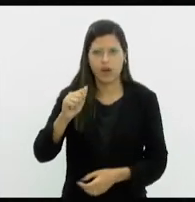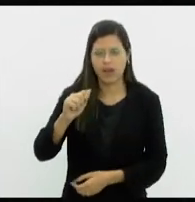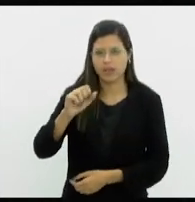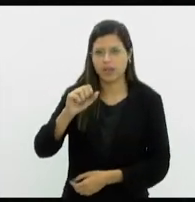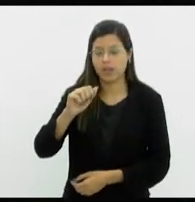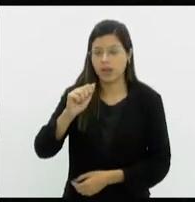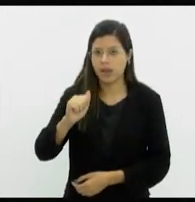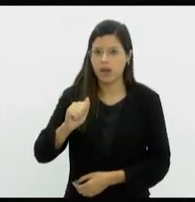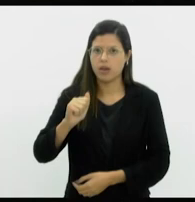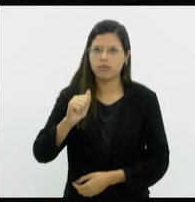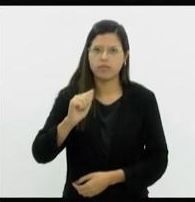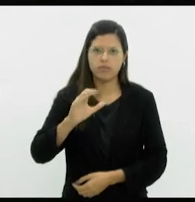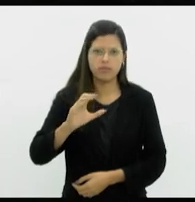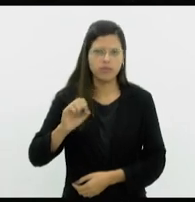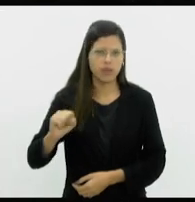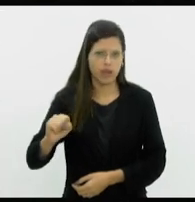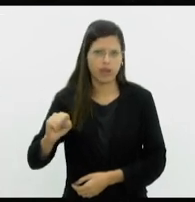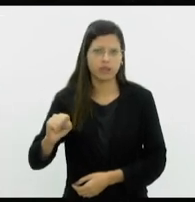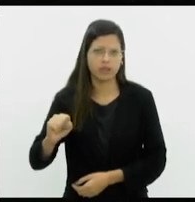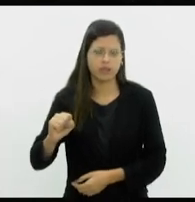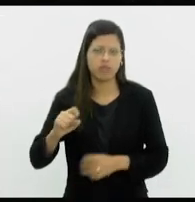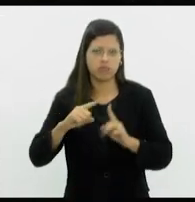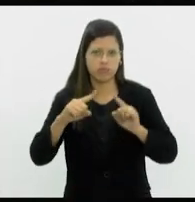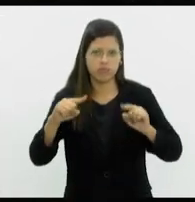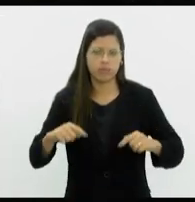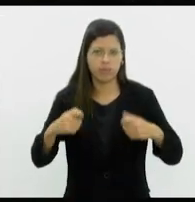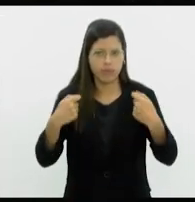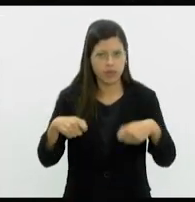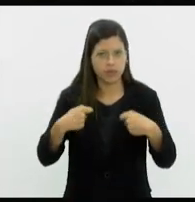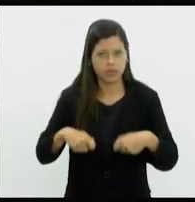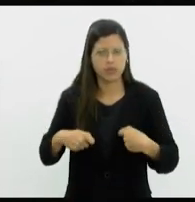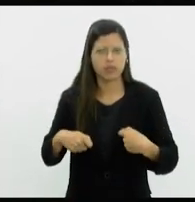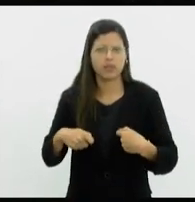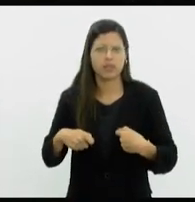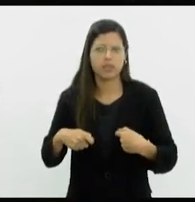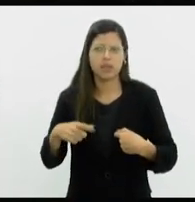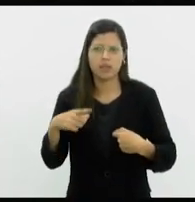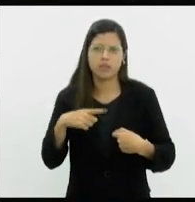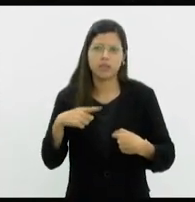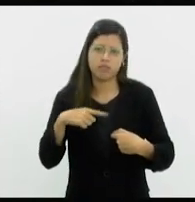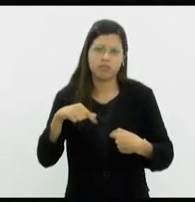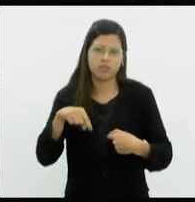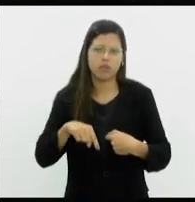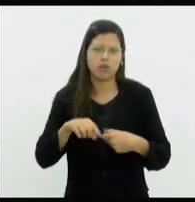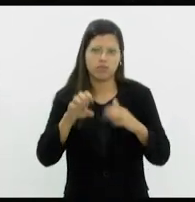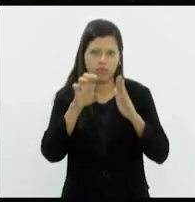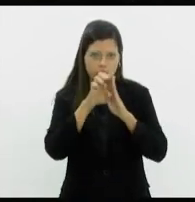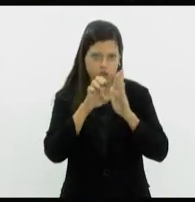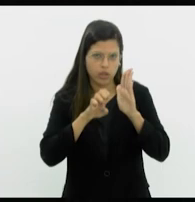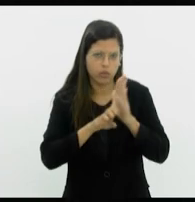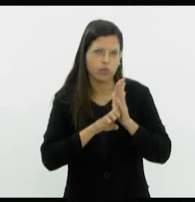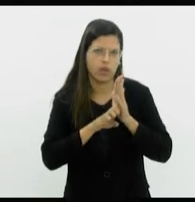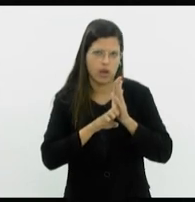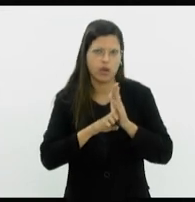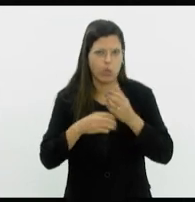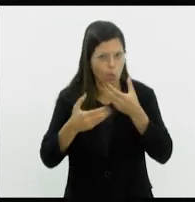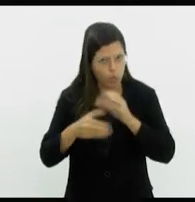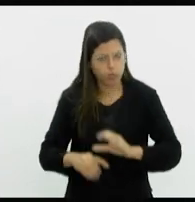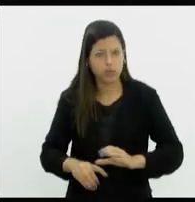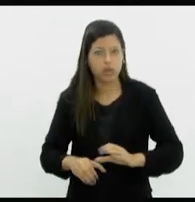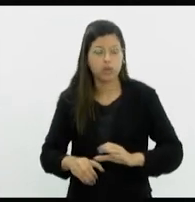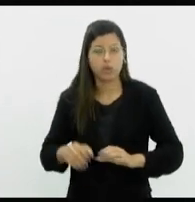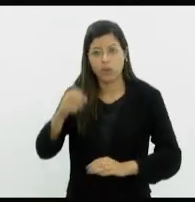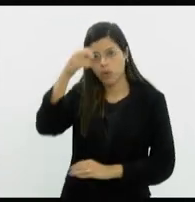que no serviço público você tem que ter o ACS como estatutário. O prefeito